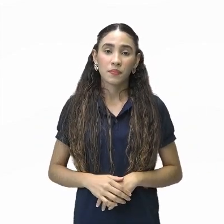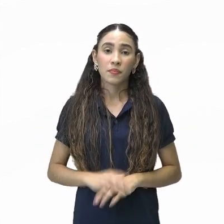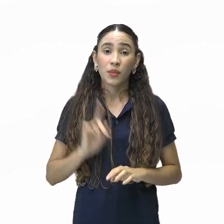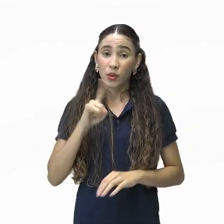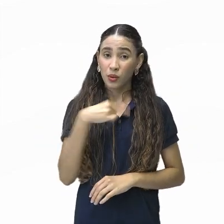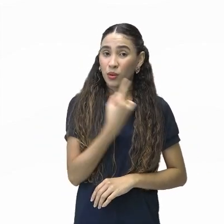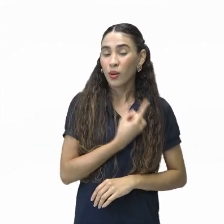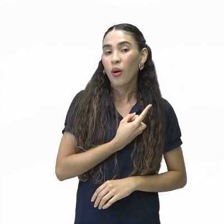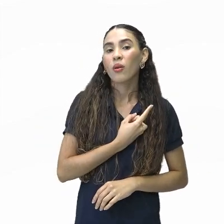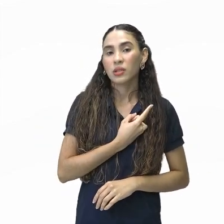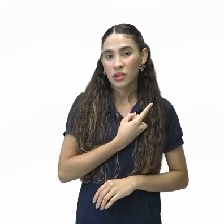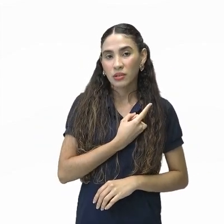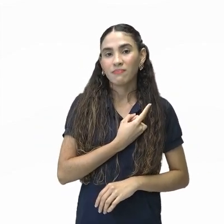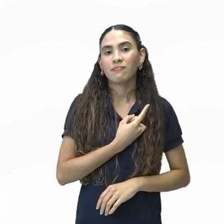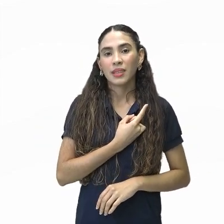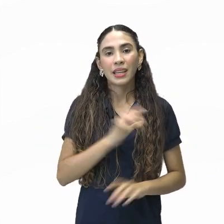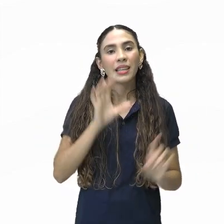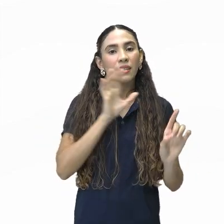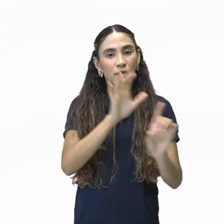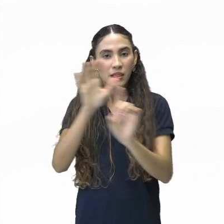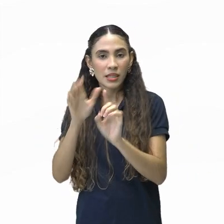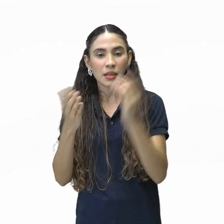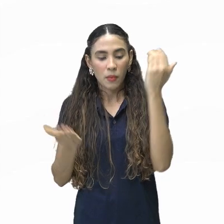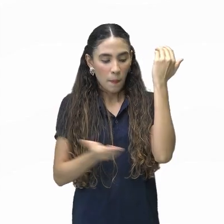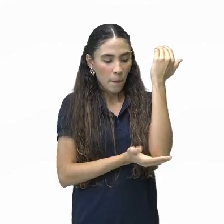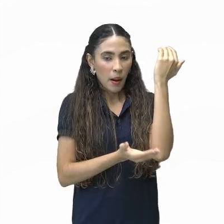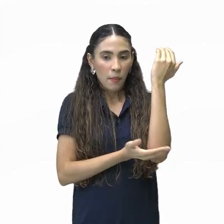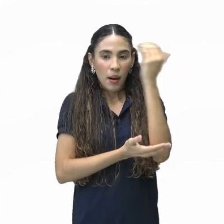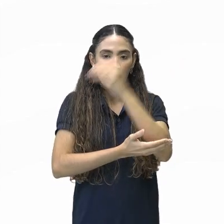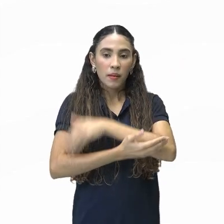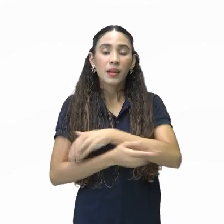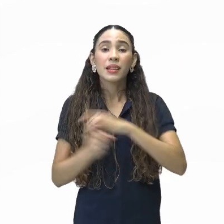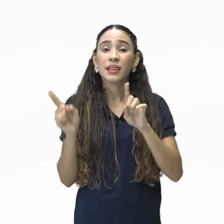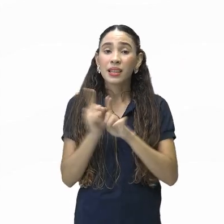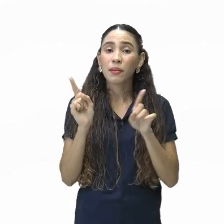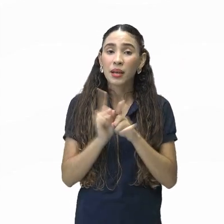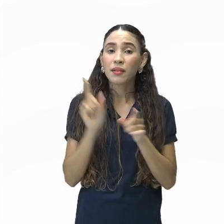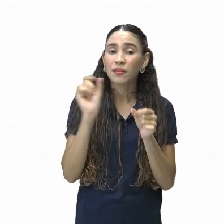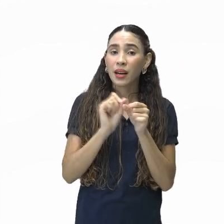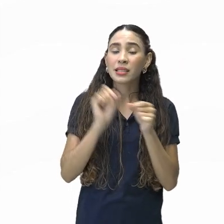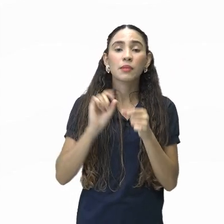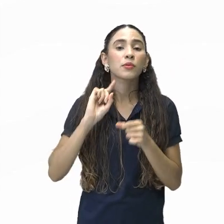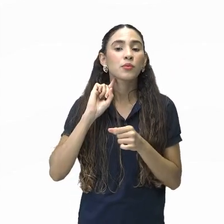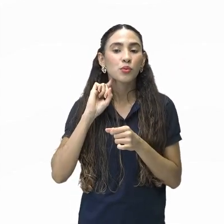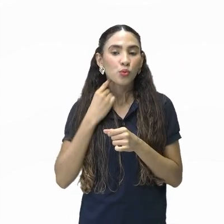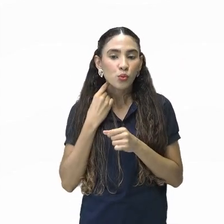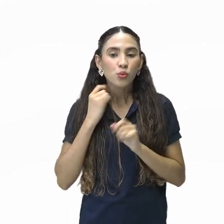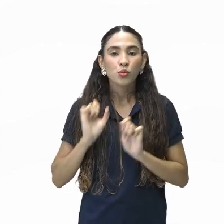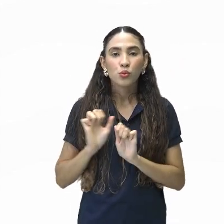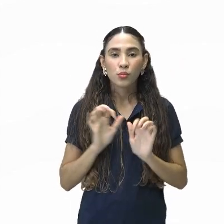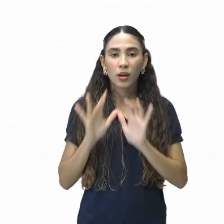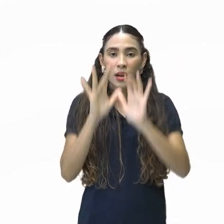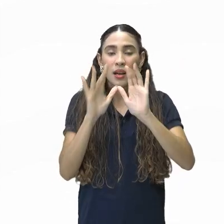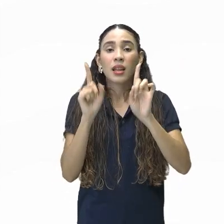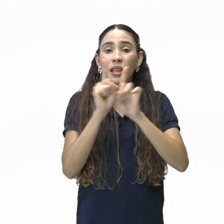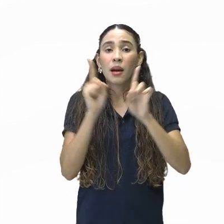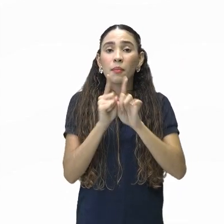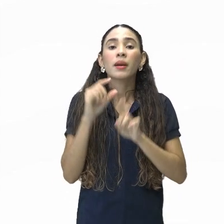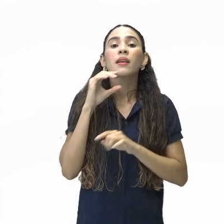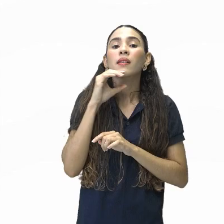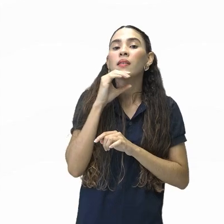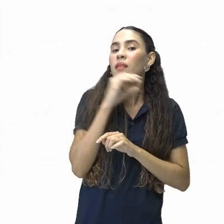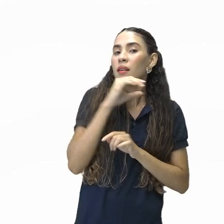Somos nós que promovemos aí o desmatamento, somos nós que promovemos a poluição, contribuímos para o